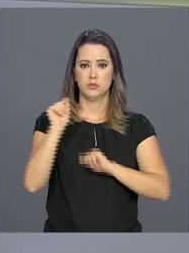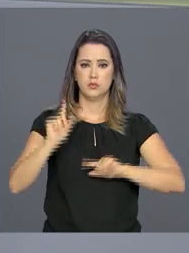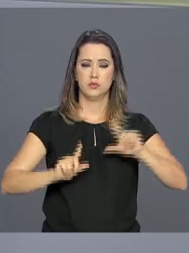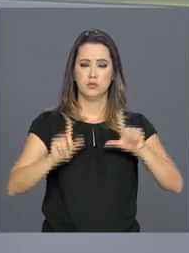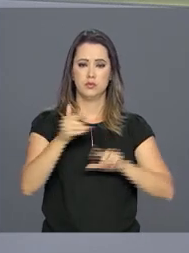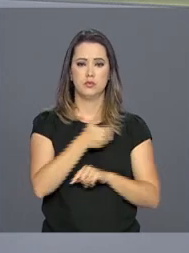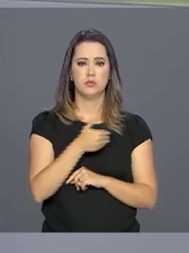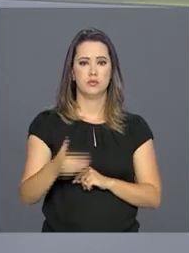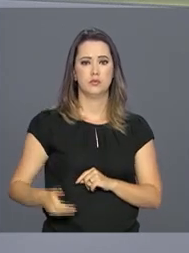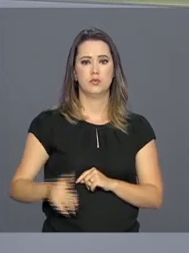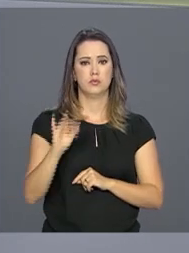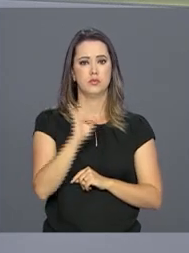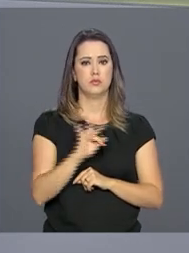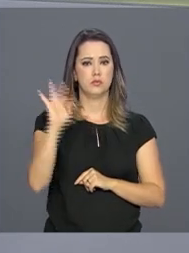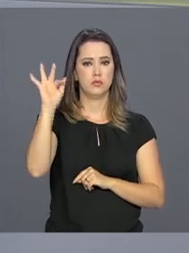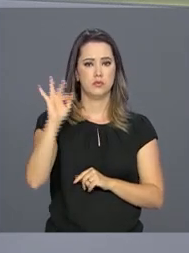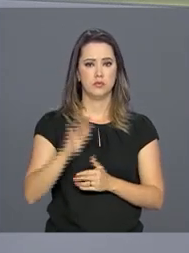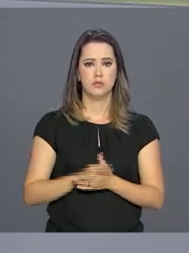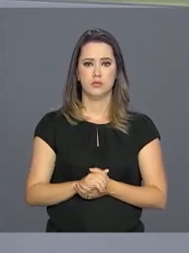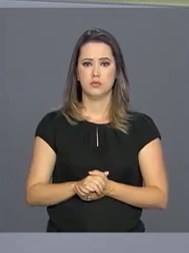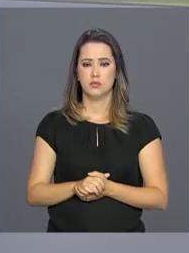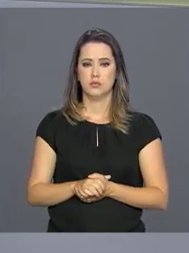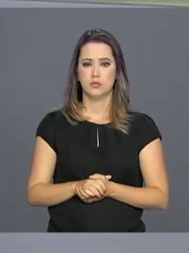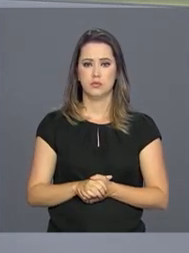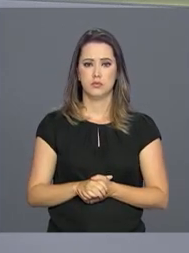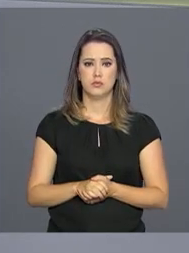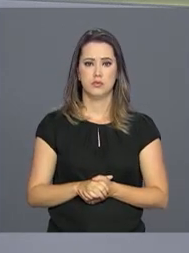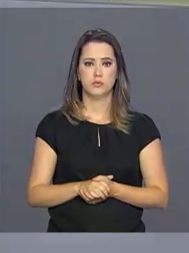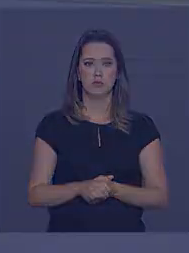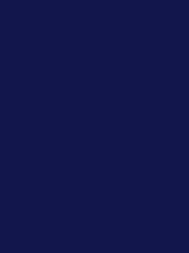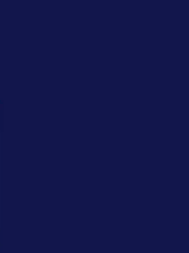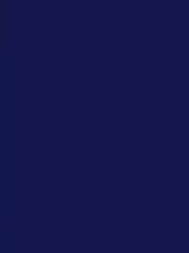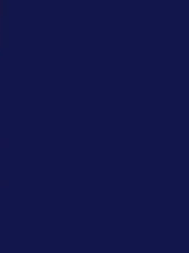continue com a gente aqui na nbr a tv do governo federal